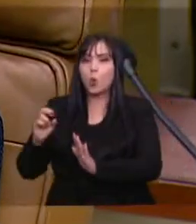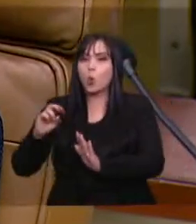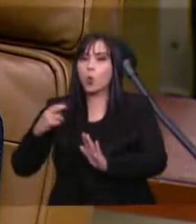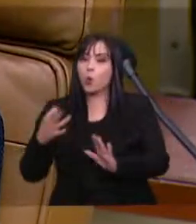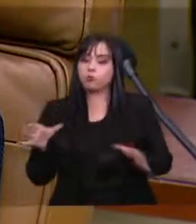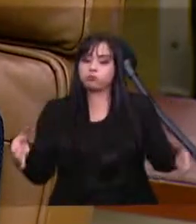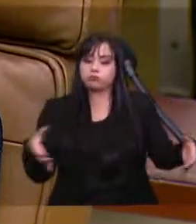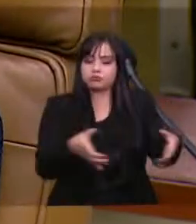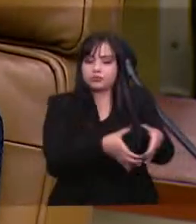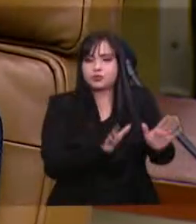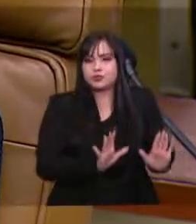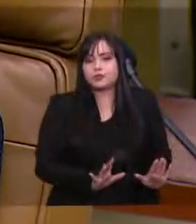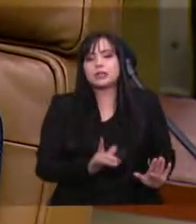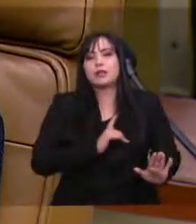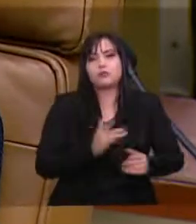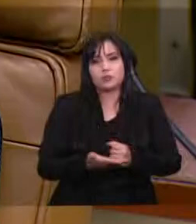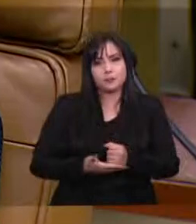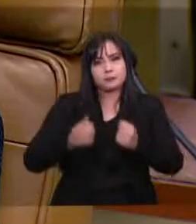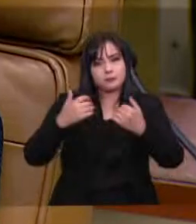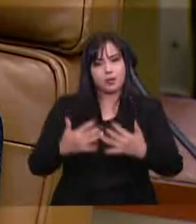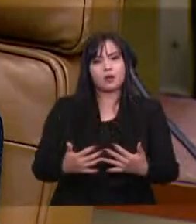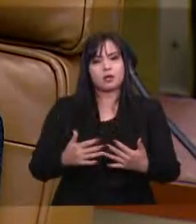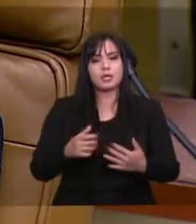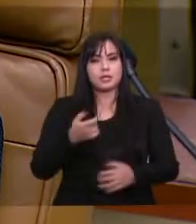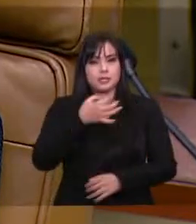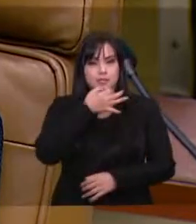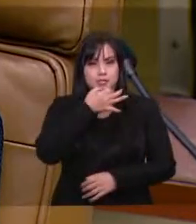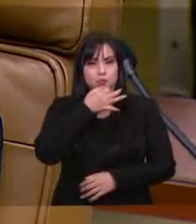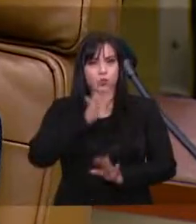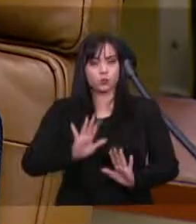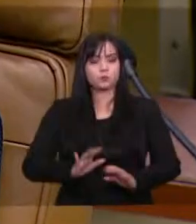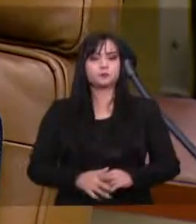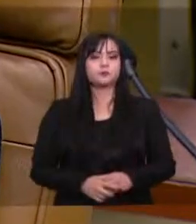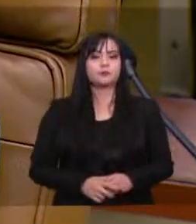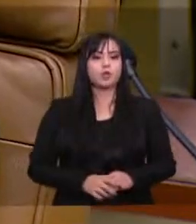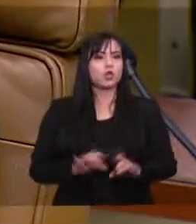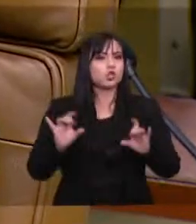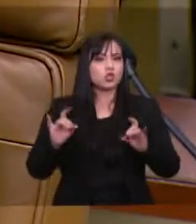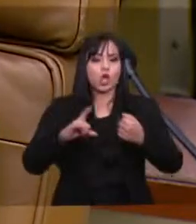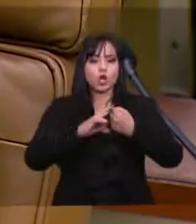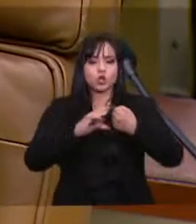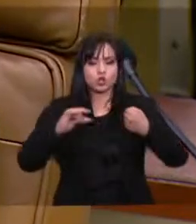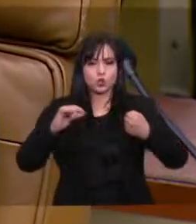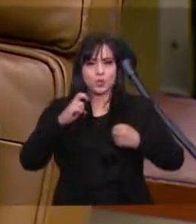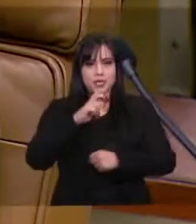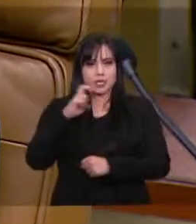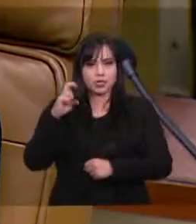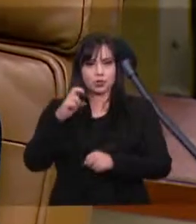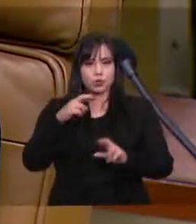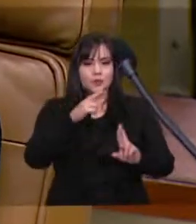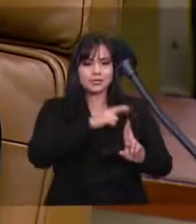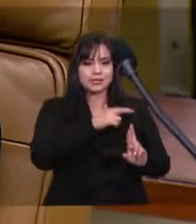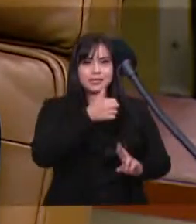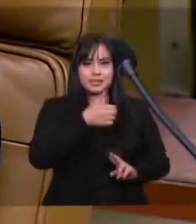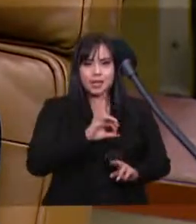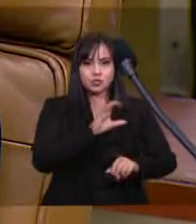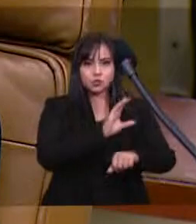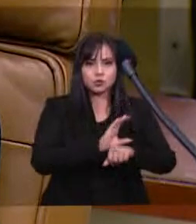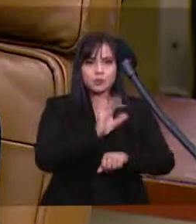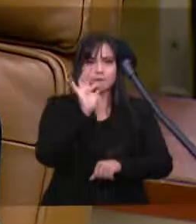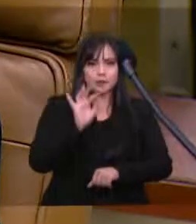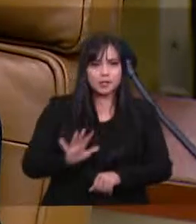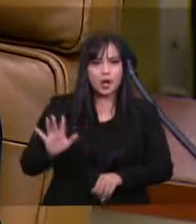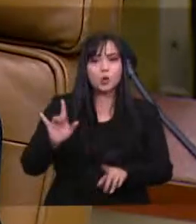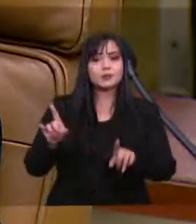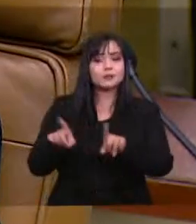na forma coletiva e a fundamento para isso e cito não só o artigo 5º inciso 10 da condição